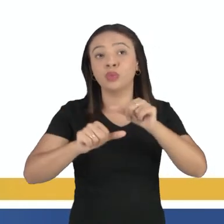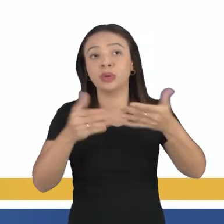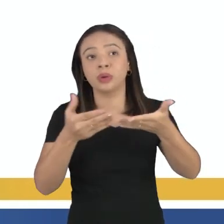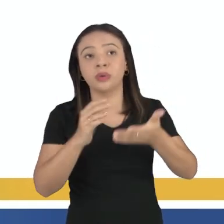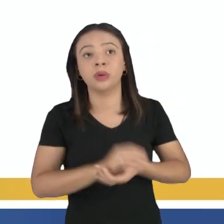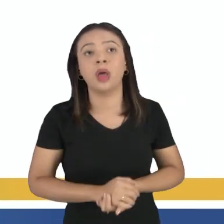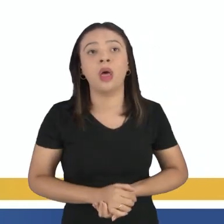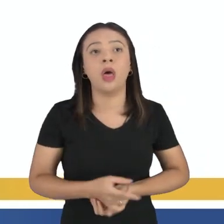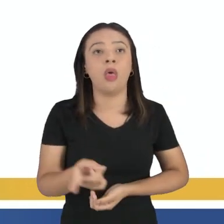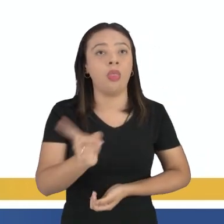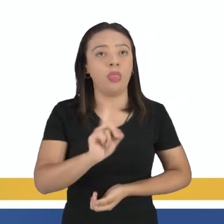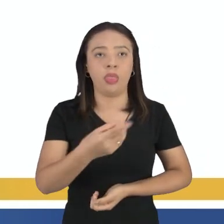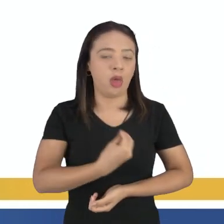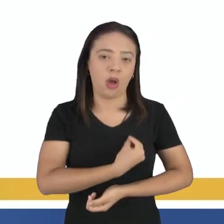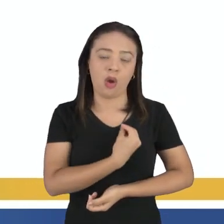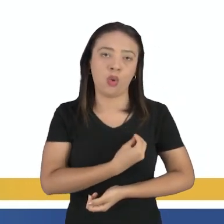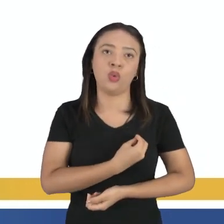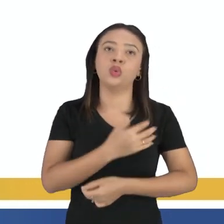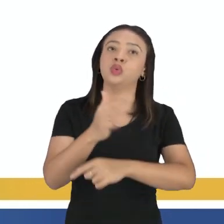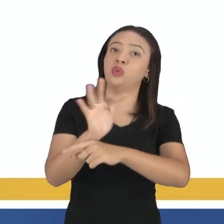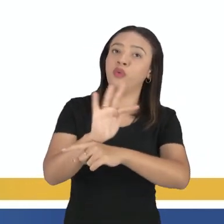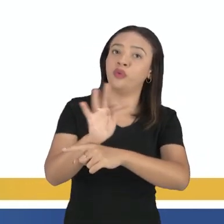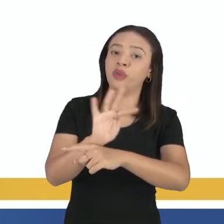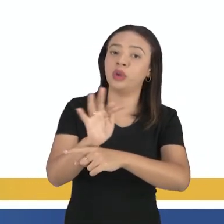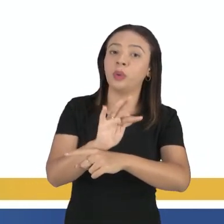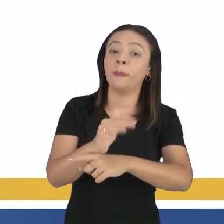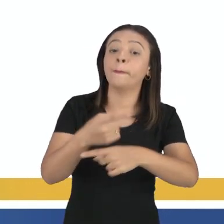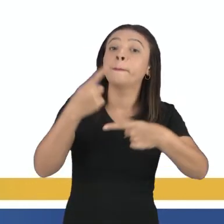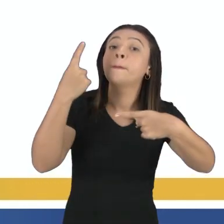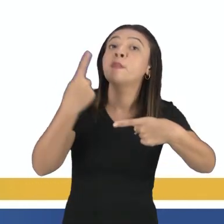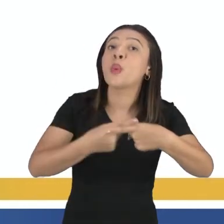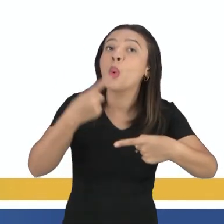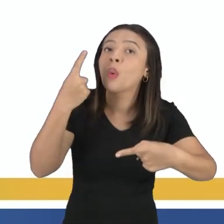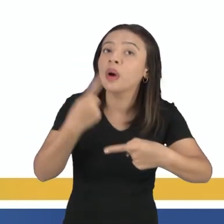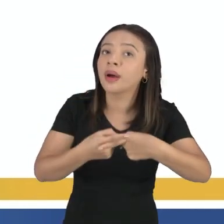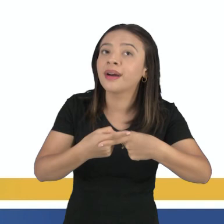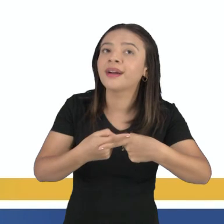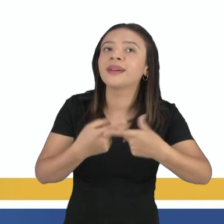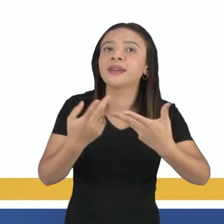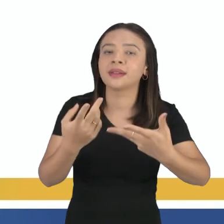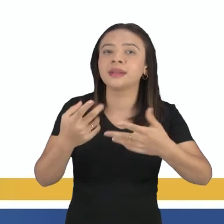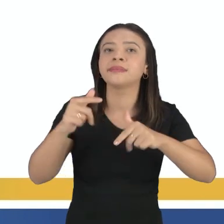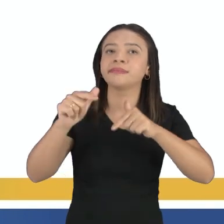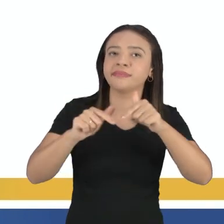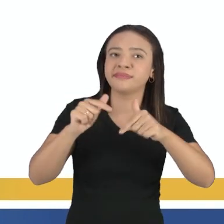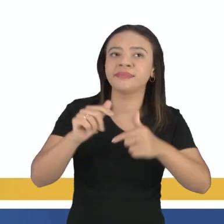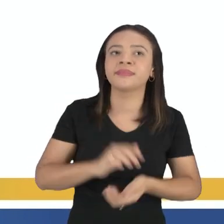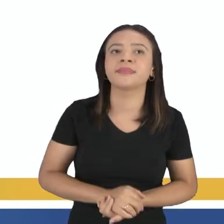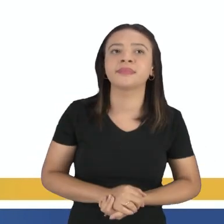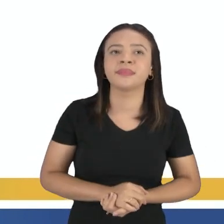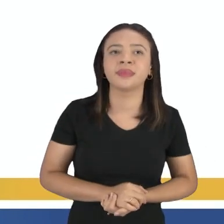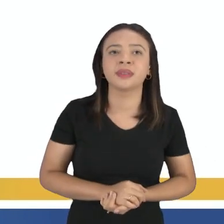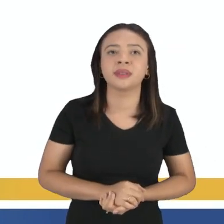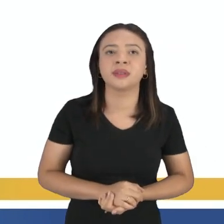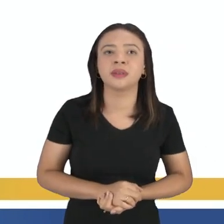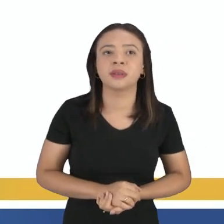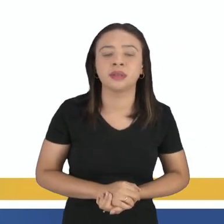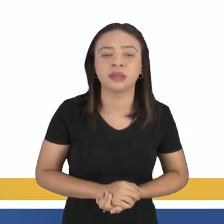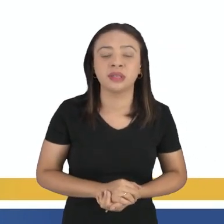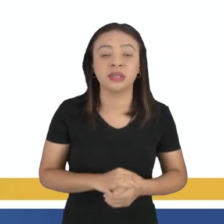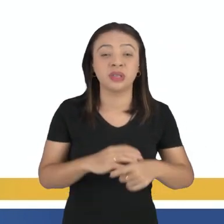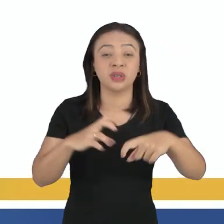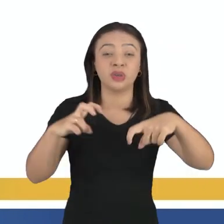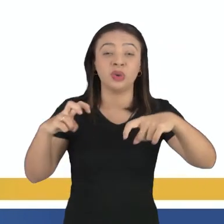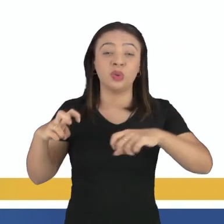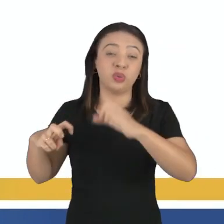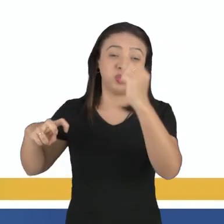comparecemos à estreia do filme porque estávamos trabalhando. O acidente foi terrível, não houve